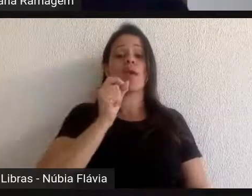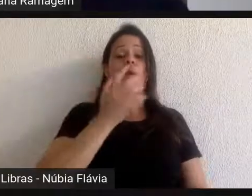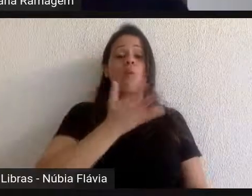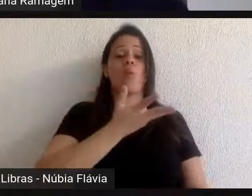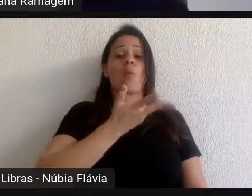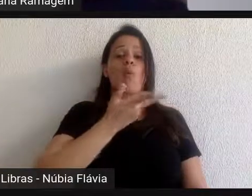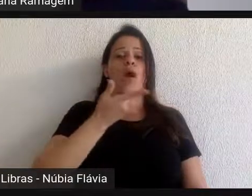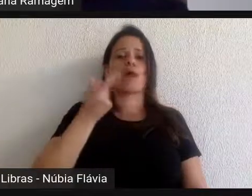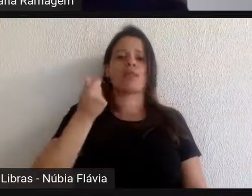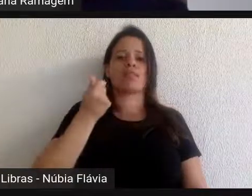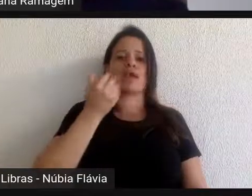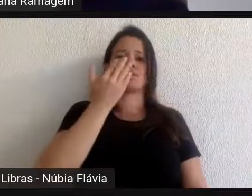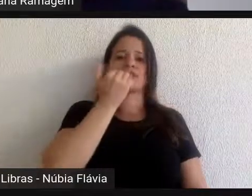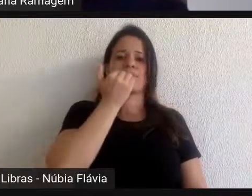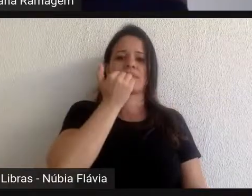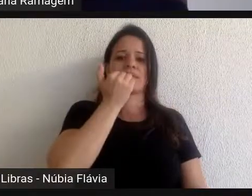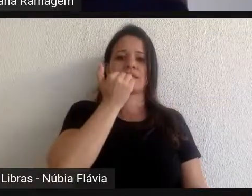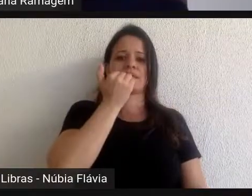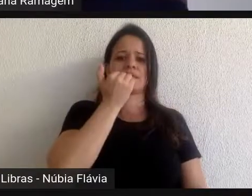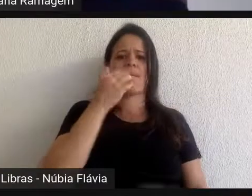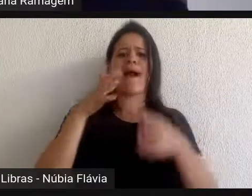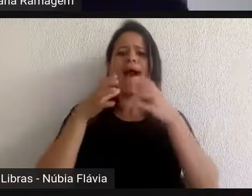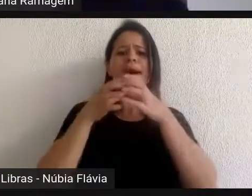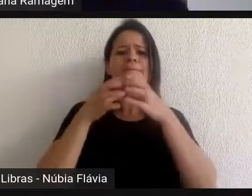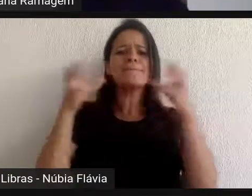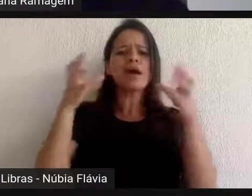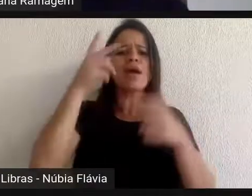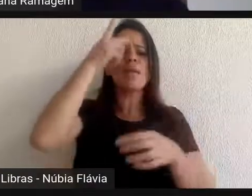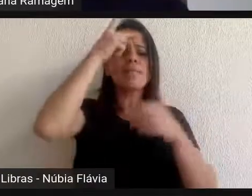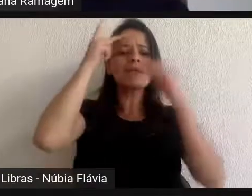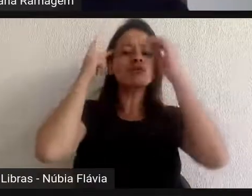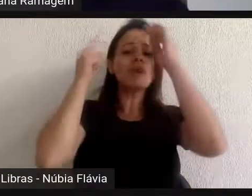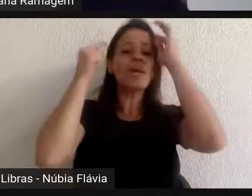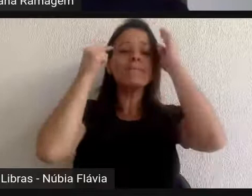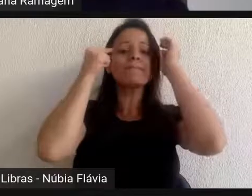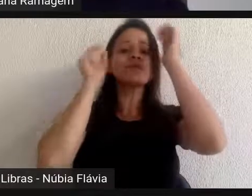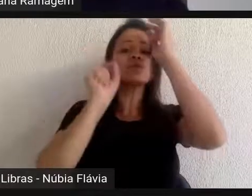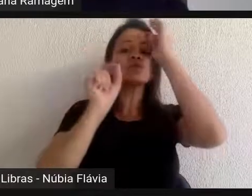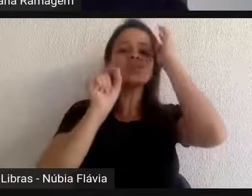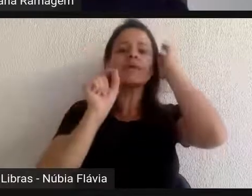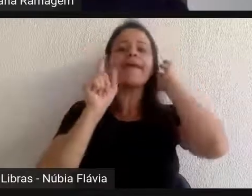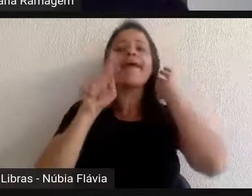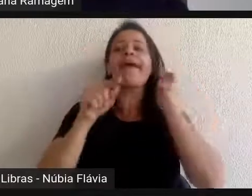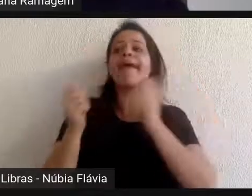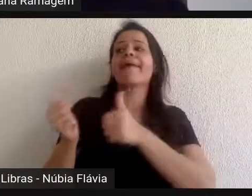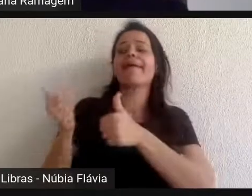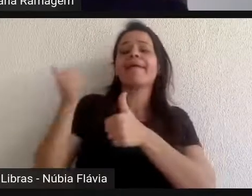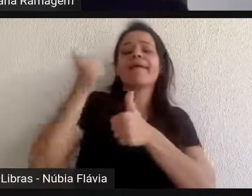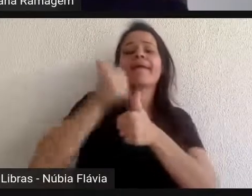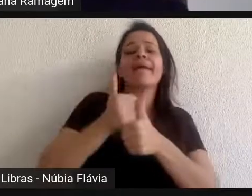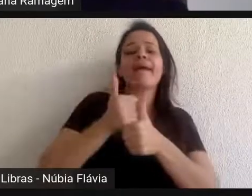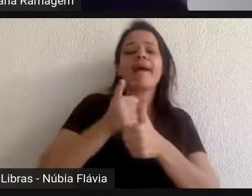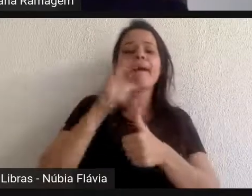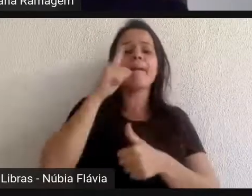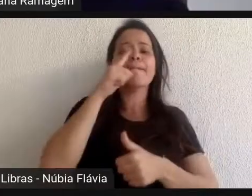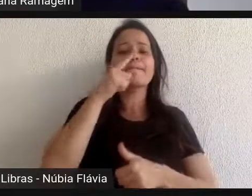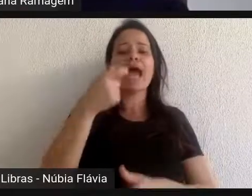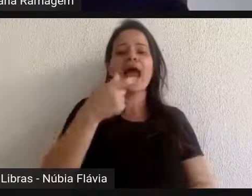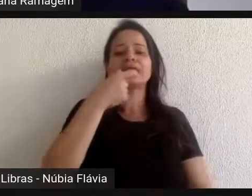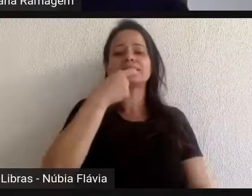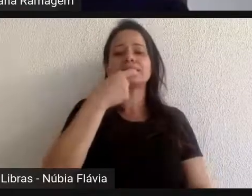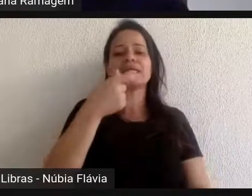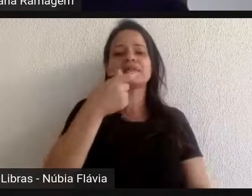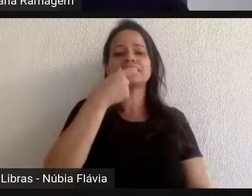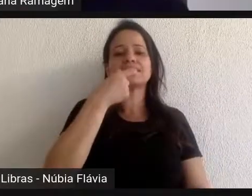alimentação, tá? Para a maioria das pessoas, o simples fato de trocar aquele biscoito que você come no lanche